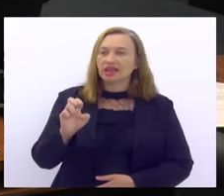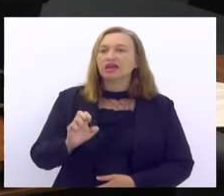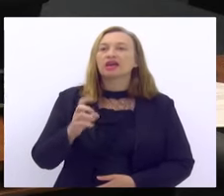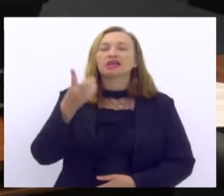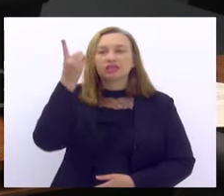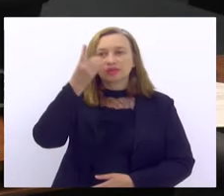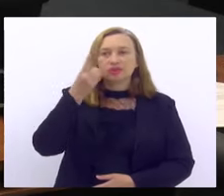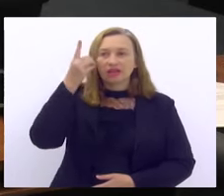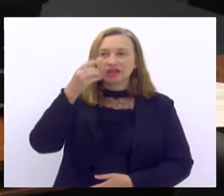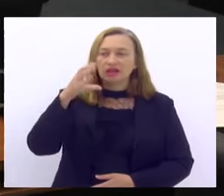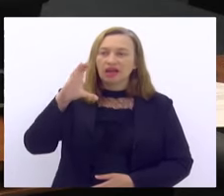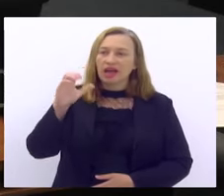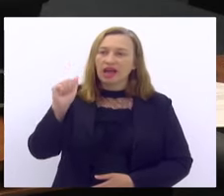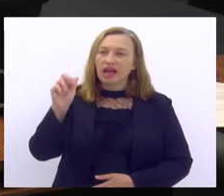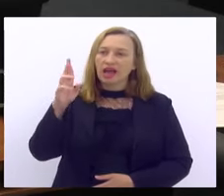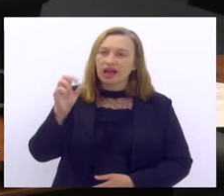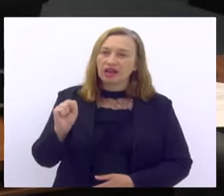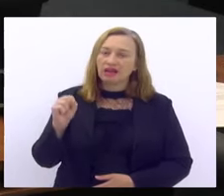Deputada Carla Machado.